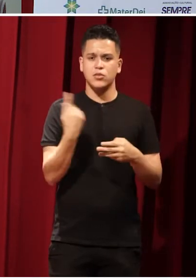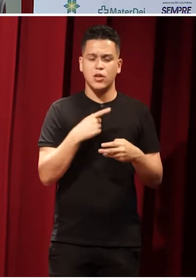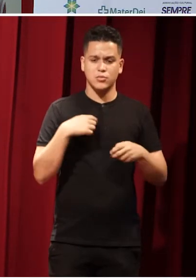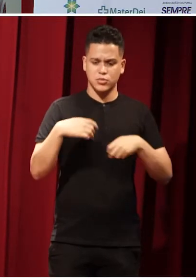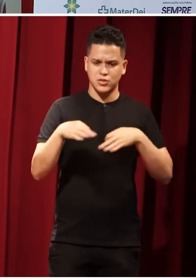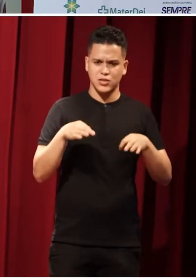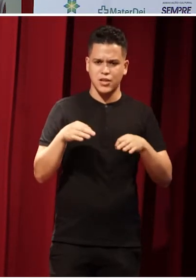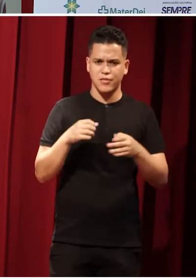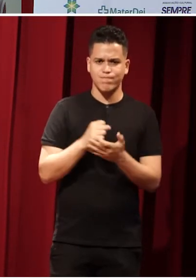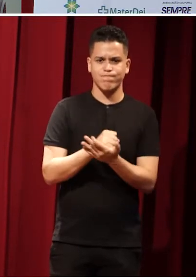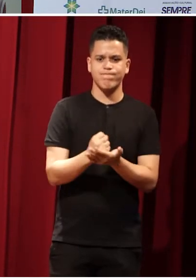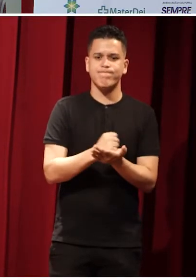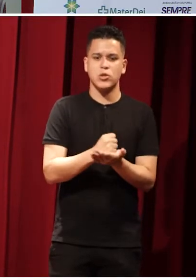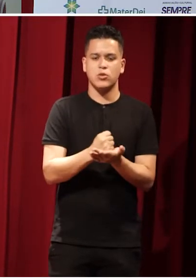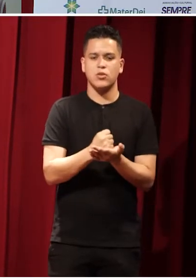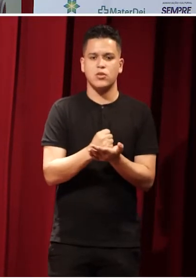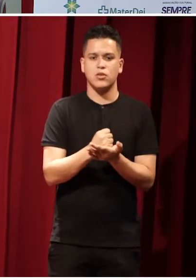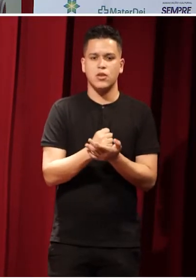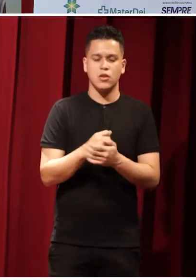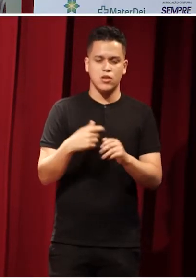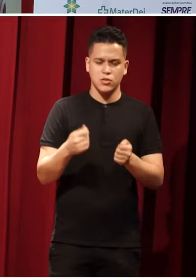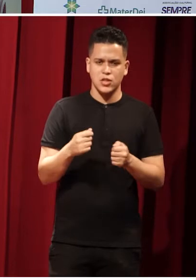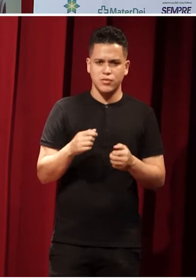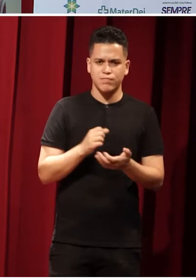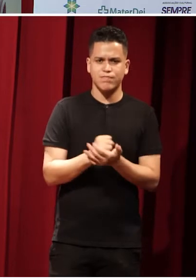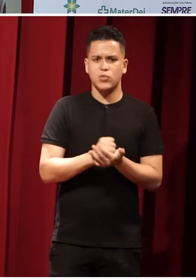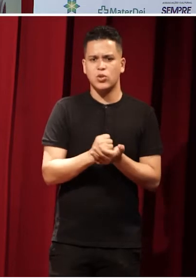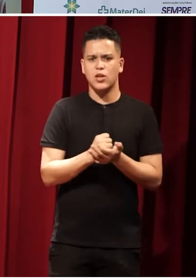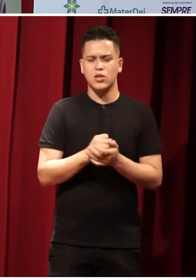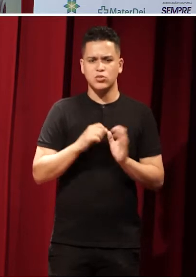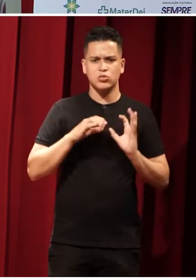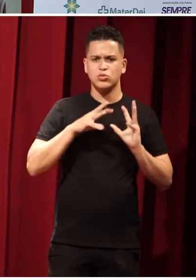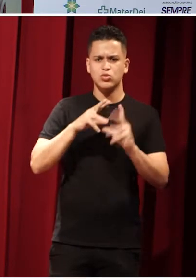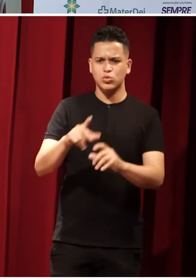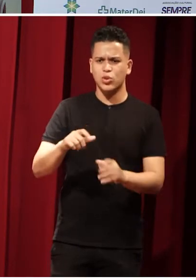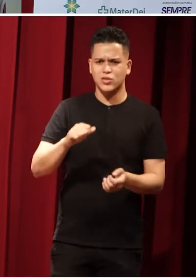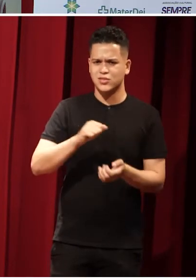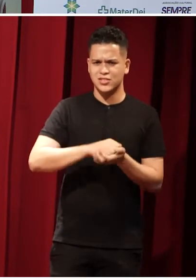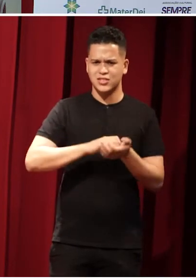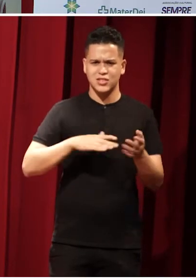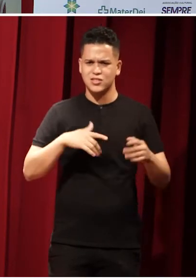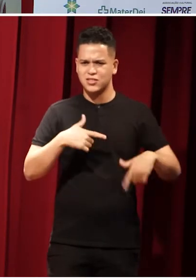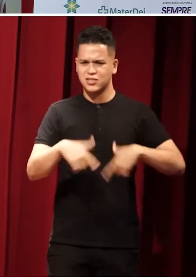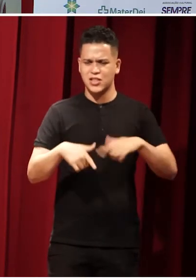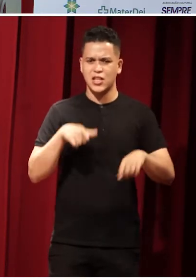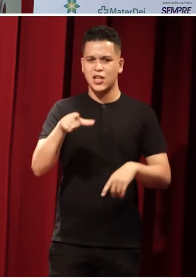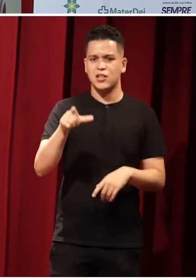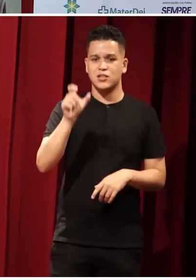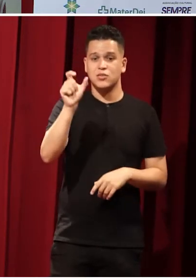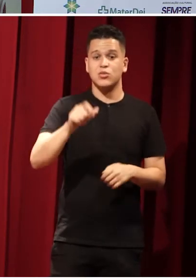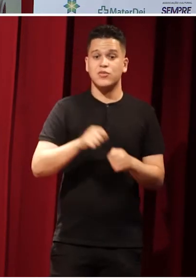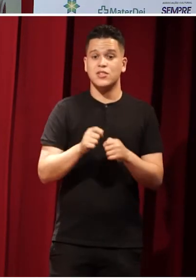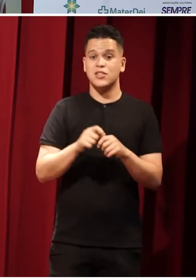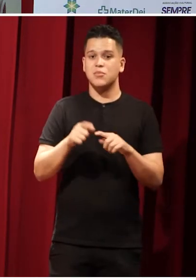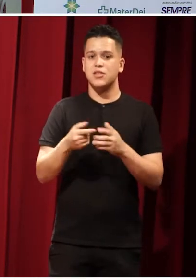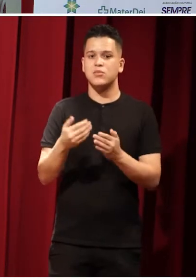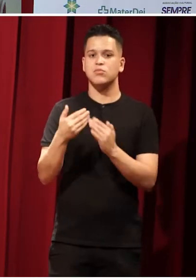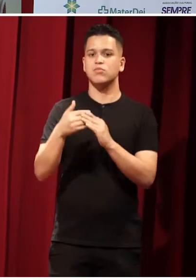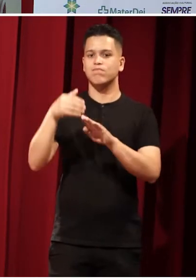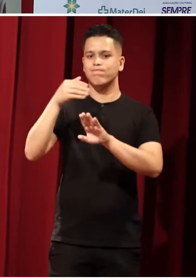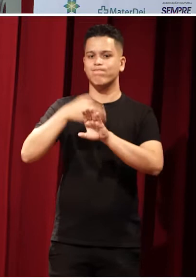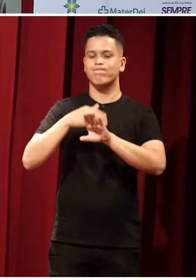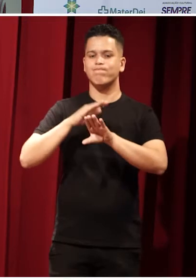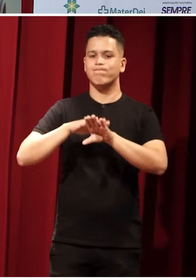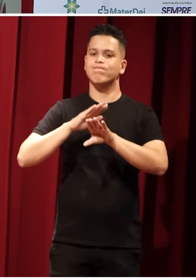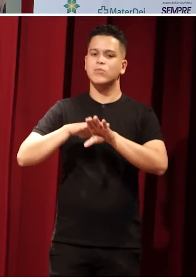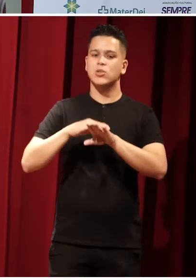comando e controle, ou seja, repressão a atividades ilegais. Vocês lembram, tanto na gestão